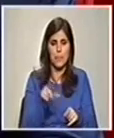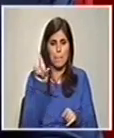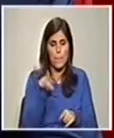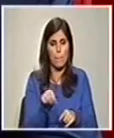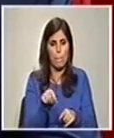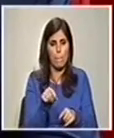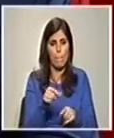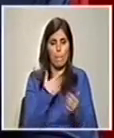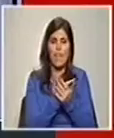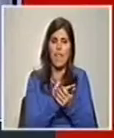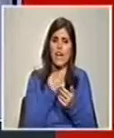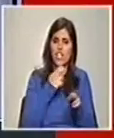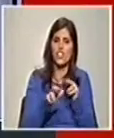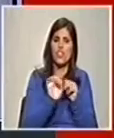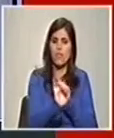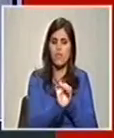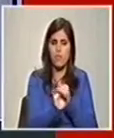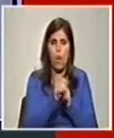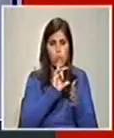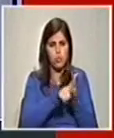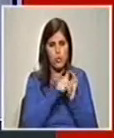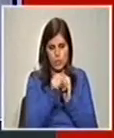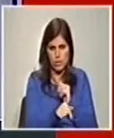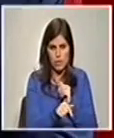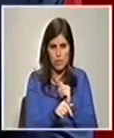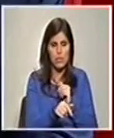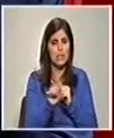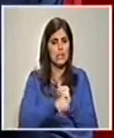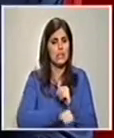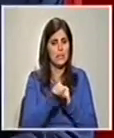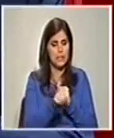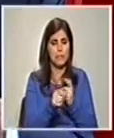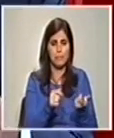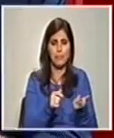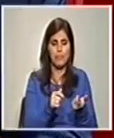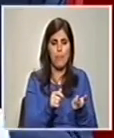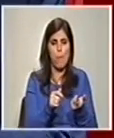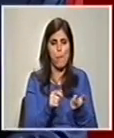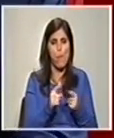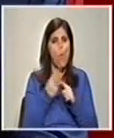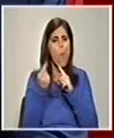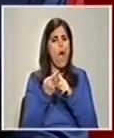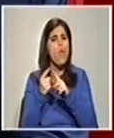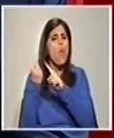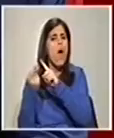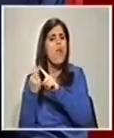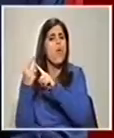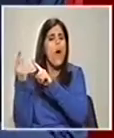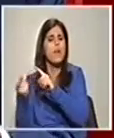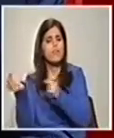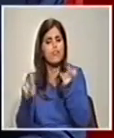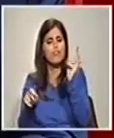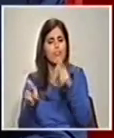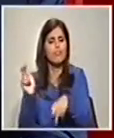que... a dar a sua energia a estes projetos, não é? É muito evidente que de ano para ano aparecem